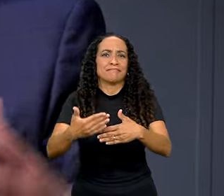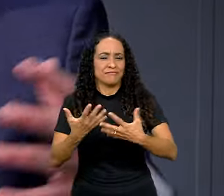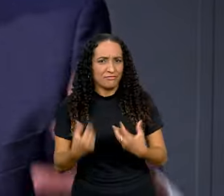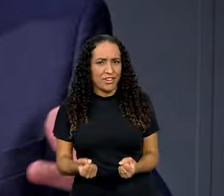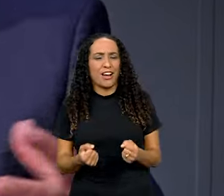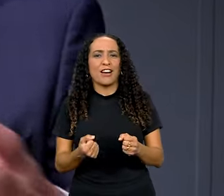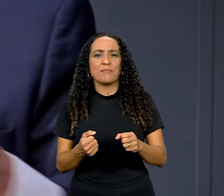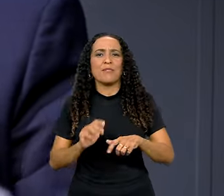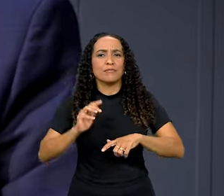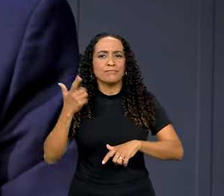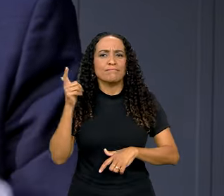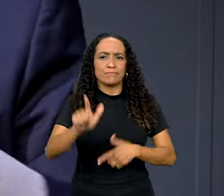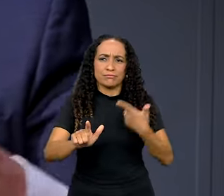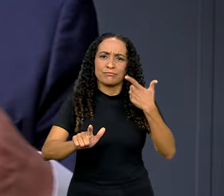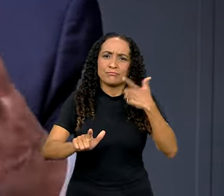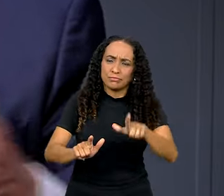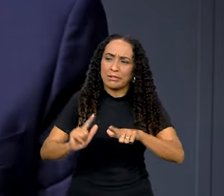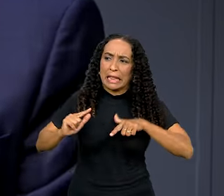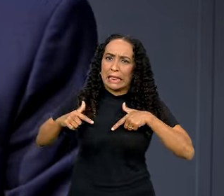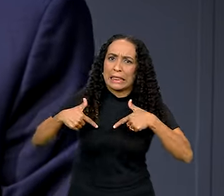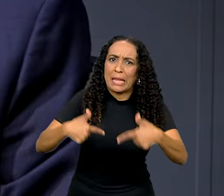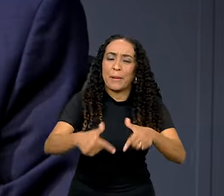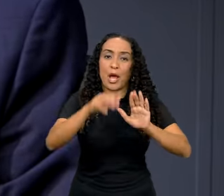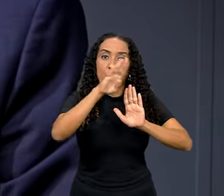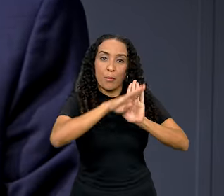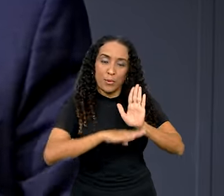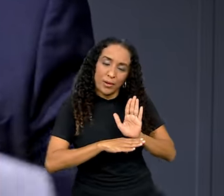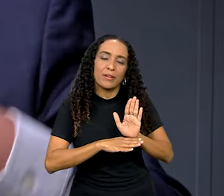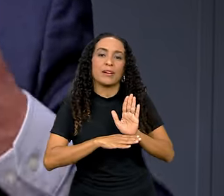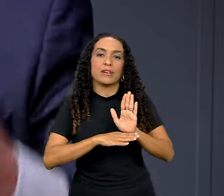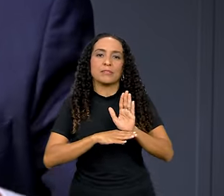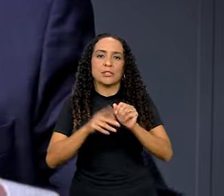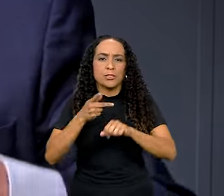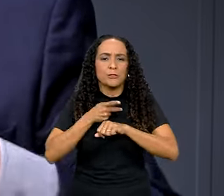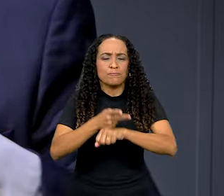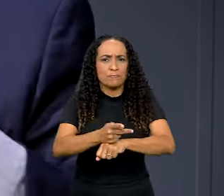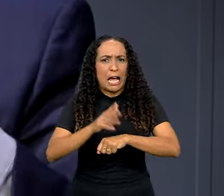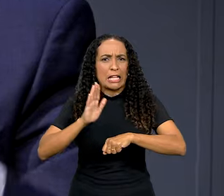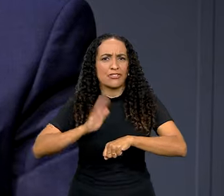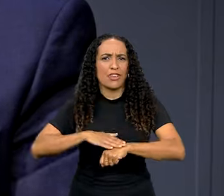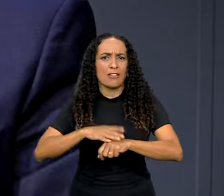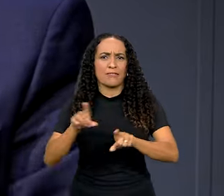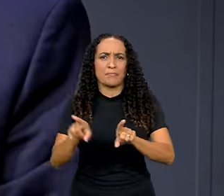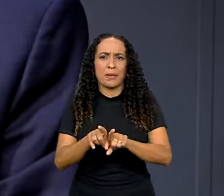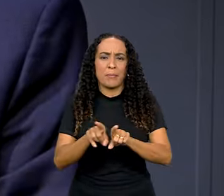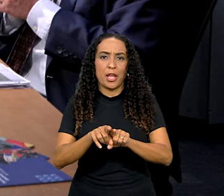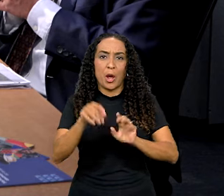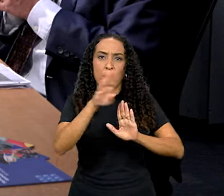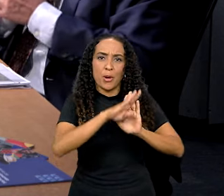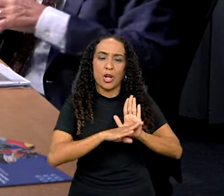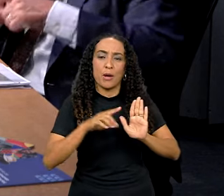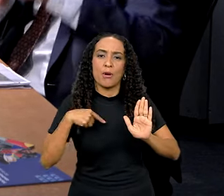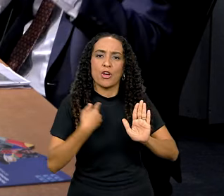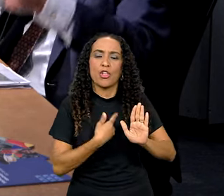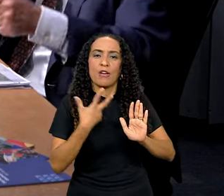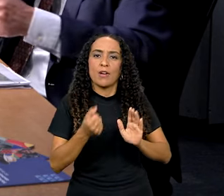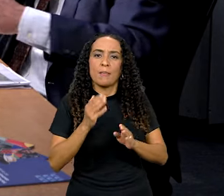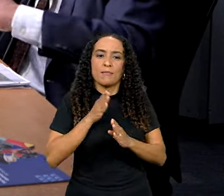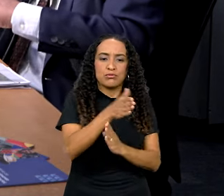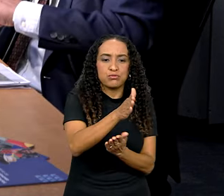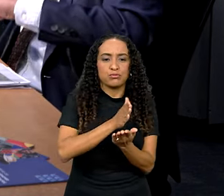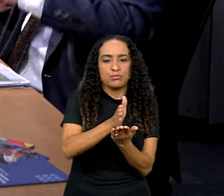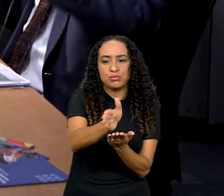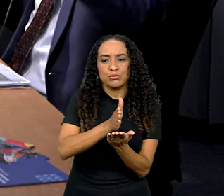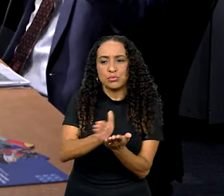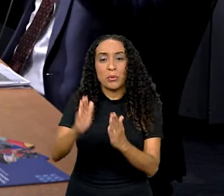não é alcançando como e trabalhar o programa buscativa trabalhar o programa em que a gente vai de